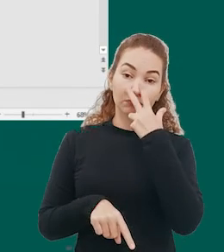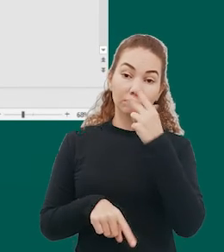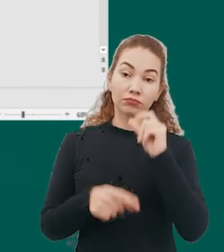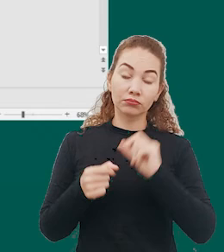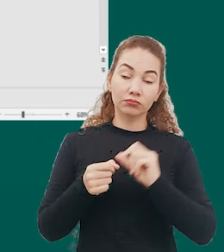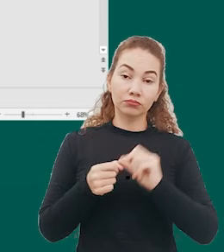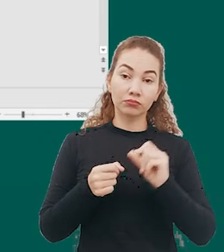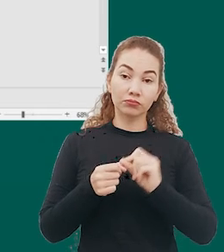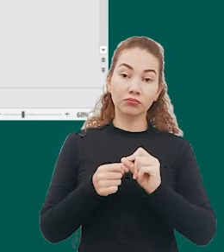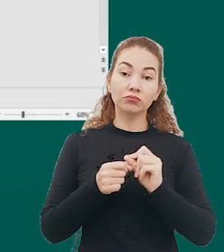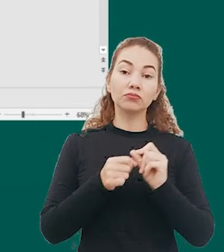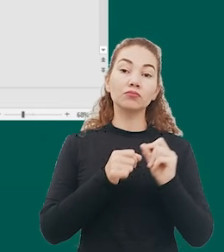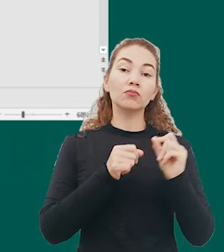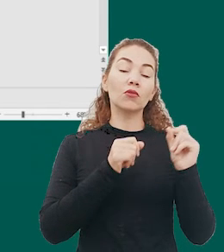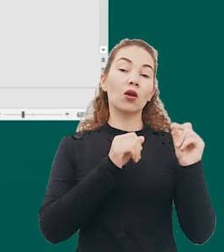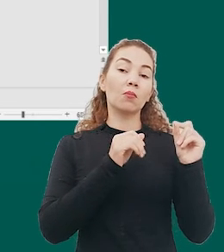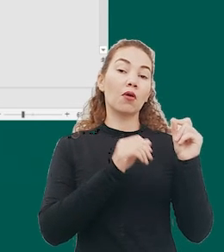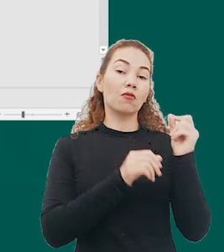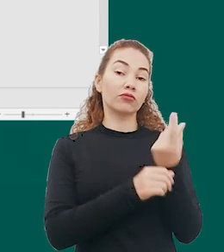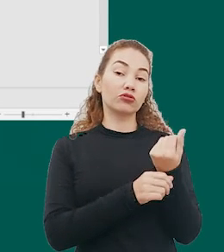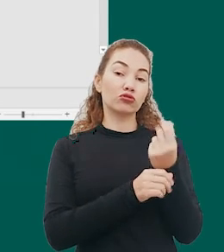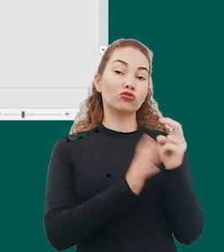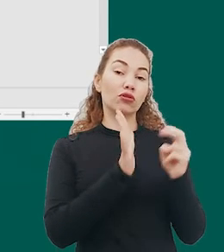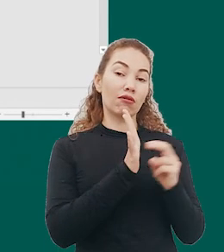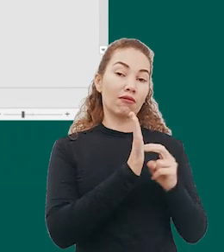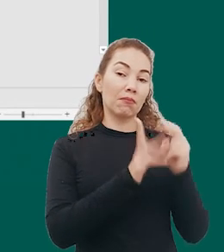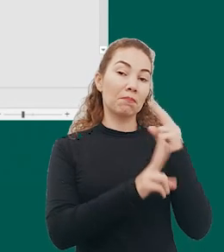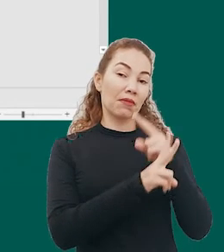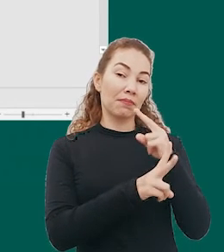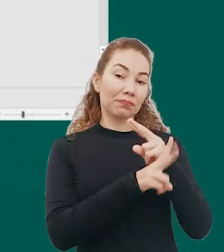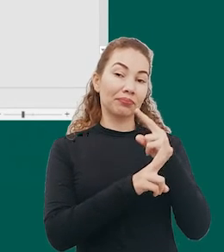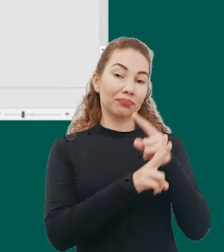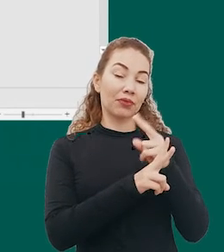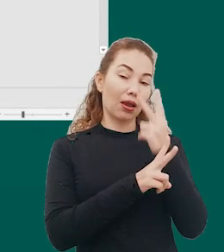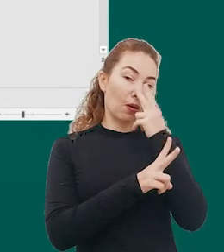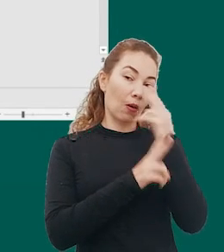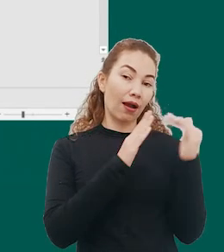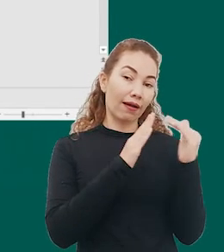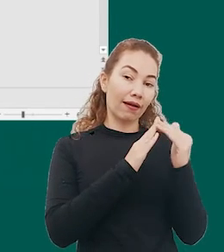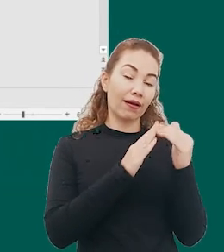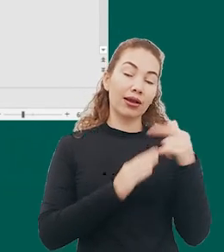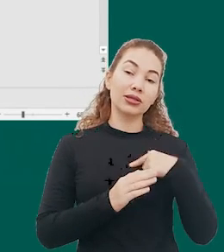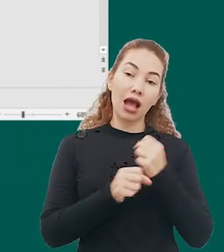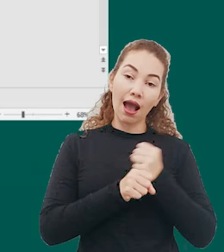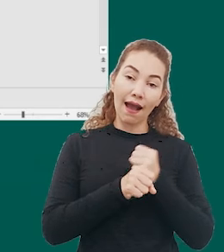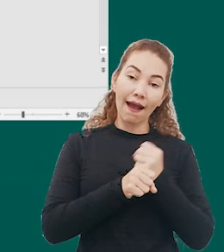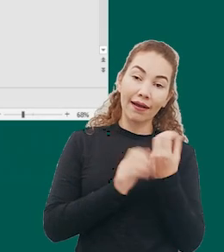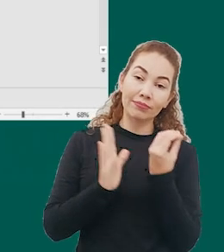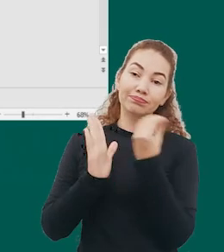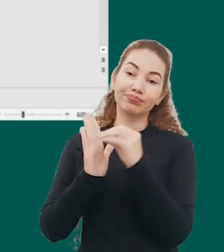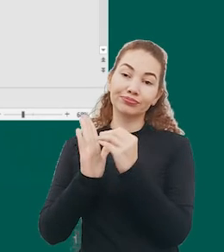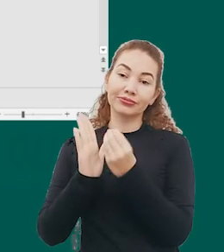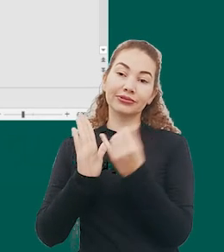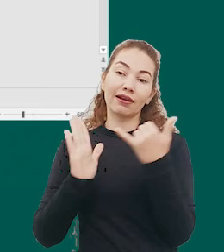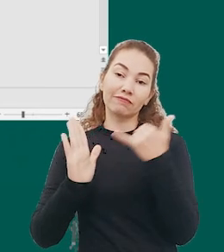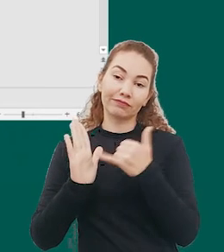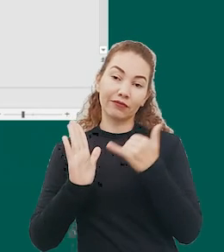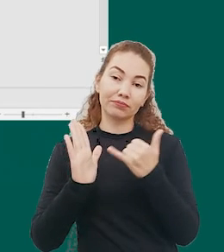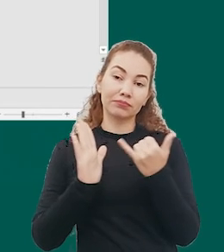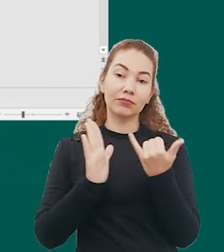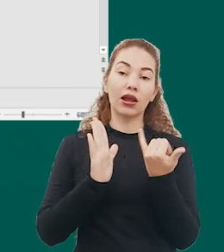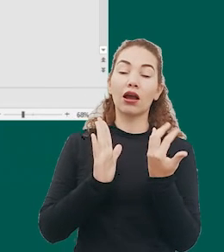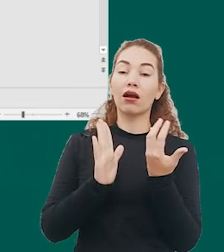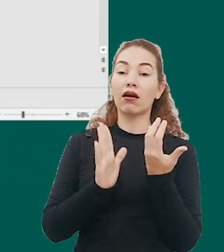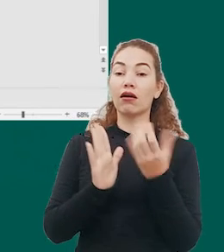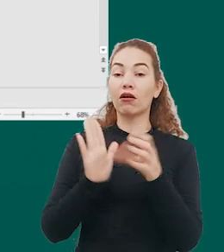lá no financiamento do imóvel, eu vou estar acrescentando anualmente os valores que eu paguei. Eu vou informar então o